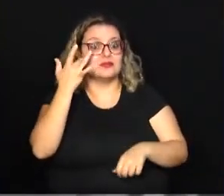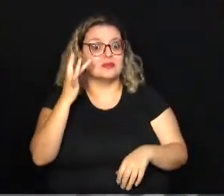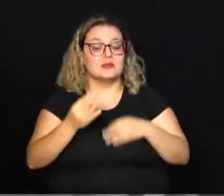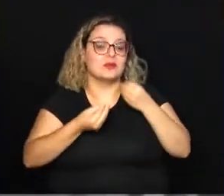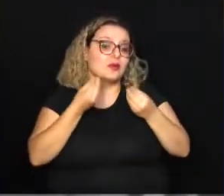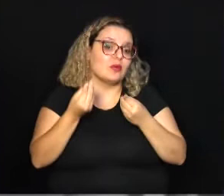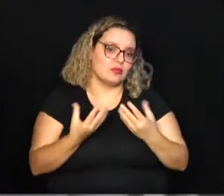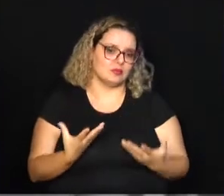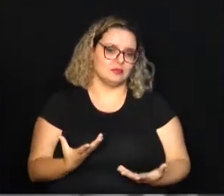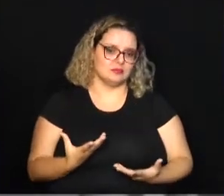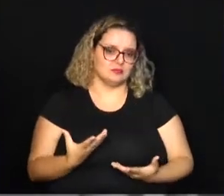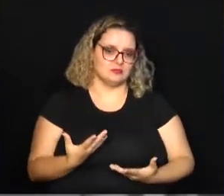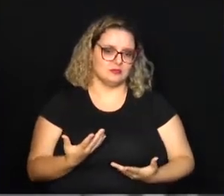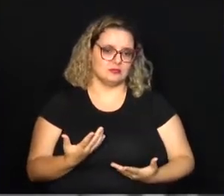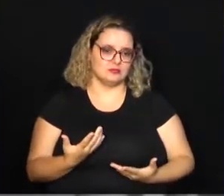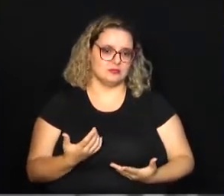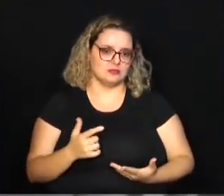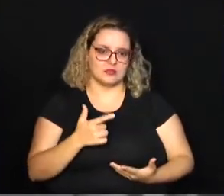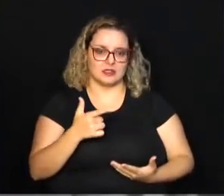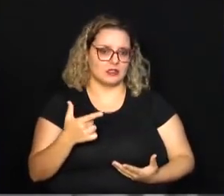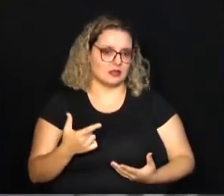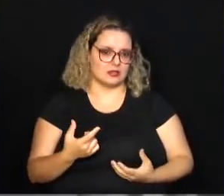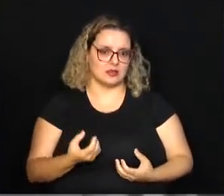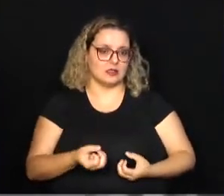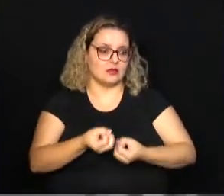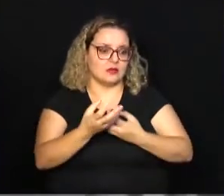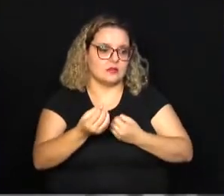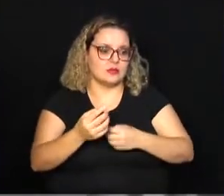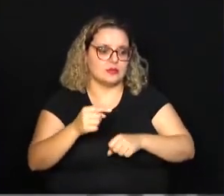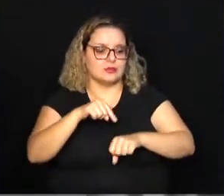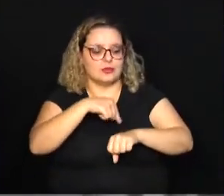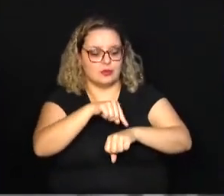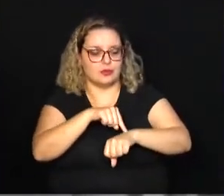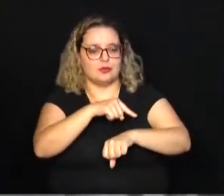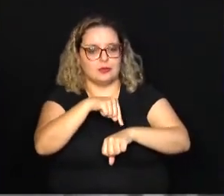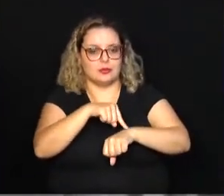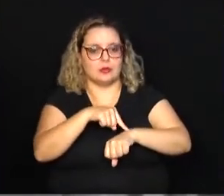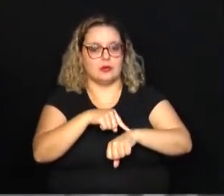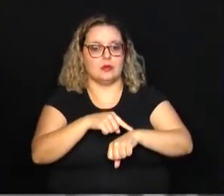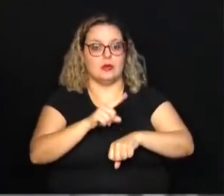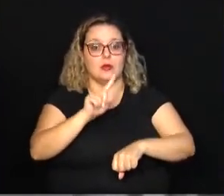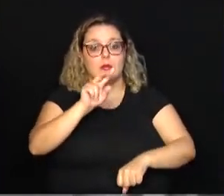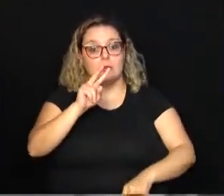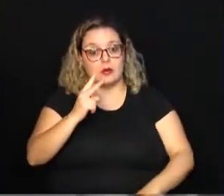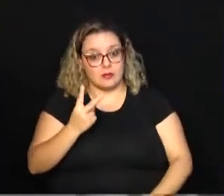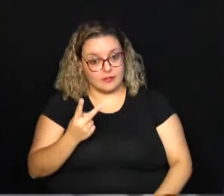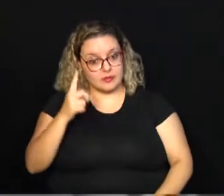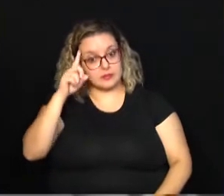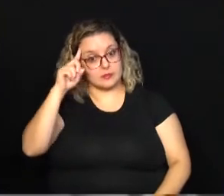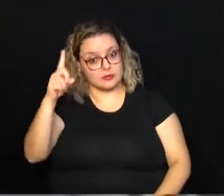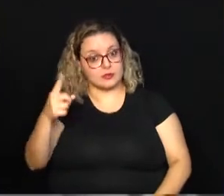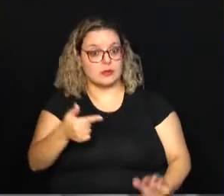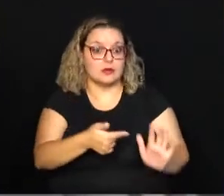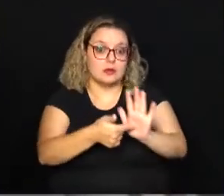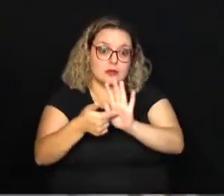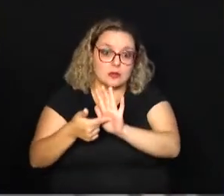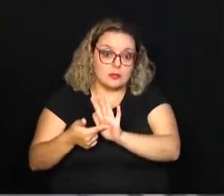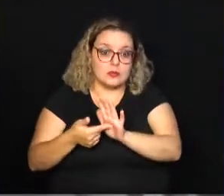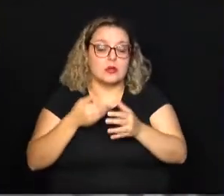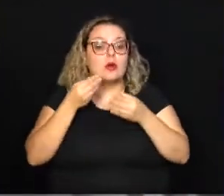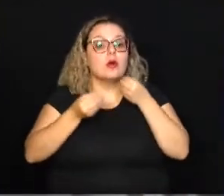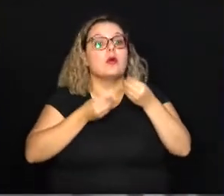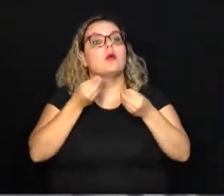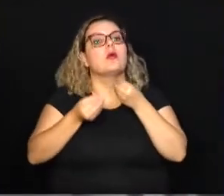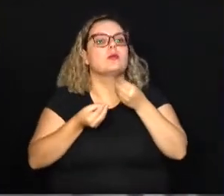Lógico, ninguém tem informação de hora em hora, não é isso? Mas um boletim uma vez por dia, mostrar em que condições essa pessoa está, isso